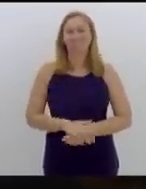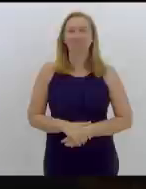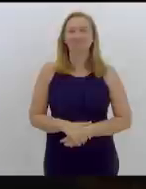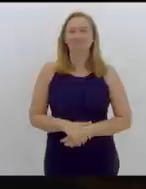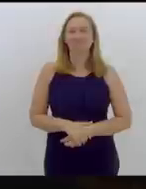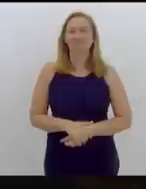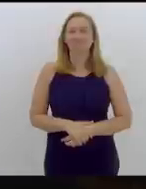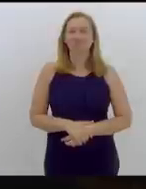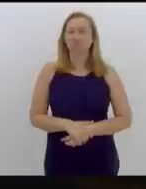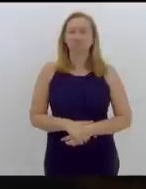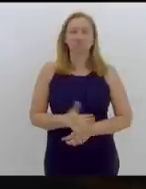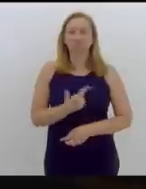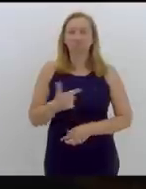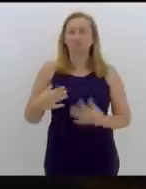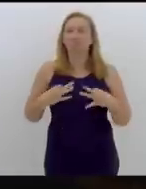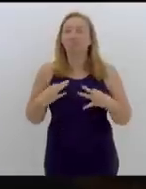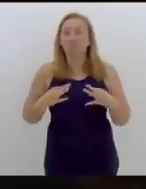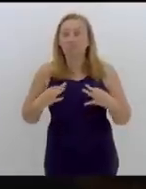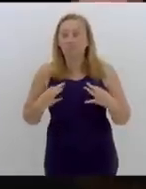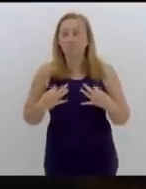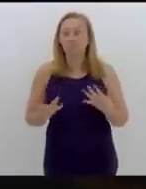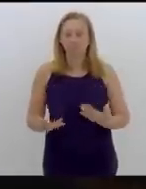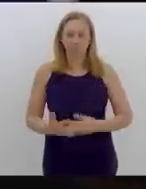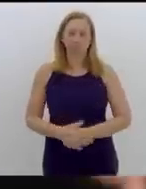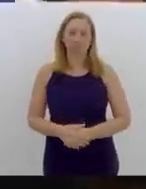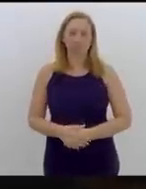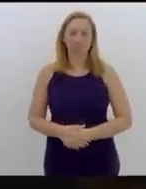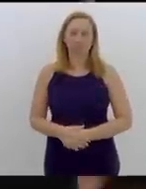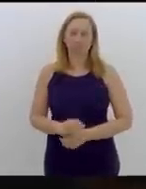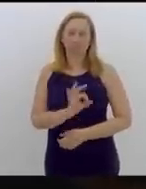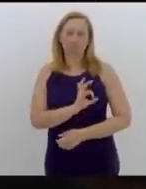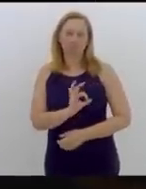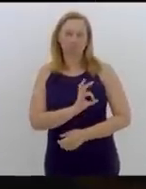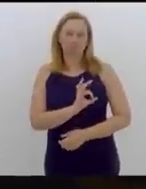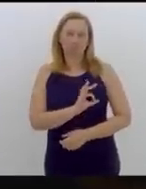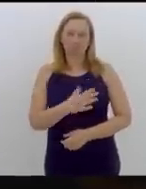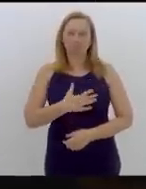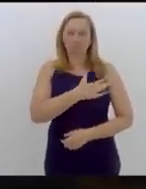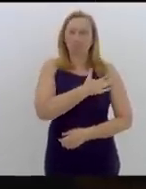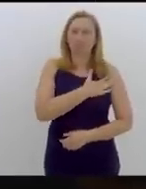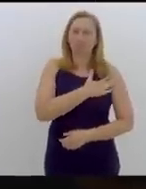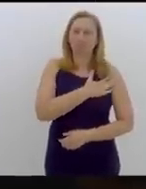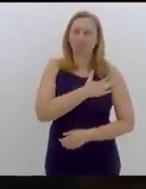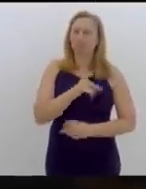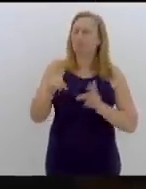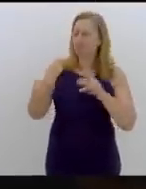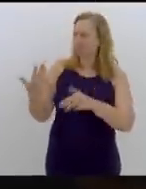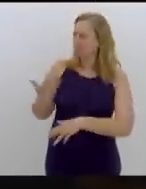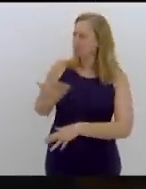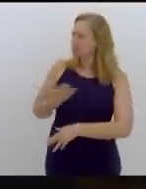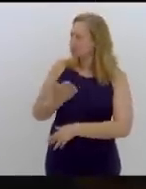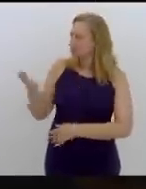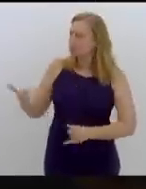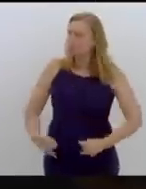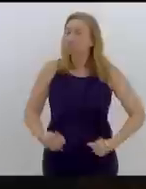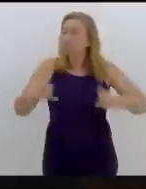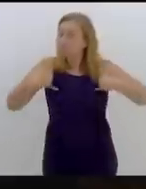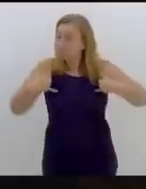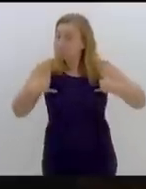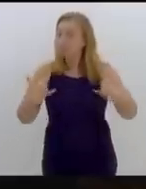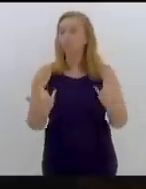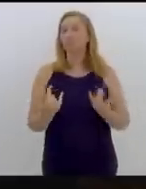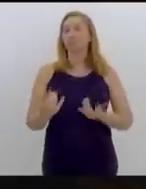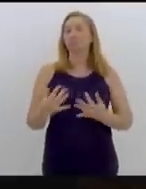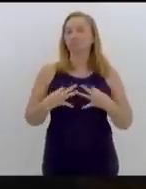eu não tenho a farda do policial militar como muitos meus colegas aqui Como Portugal como Dino tem mas eu me orgulho da Farda do policial